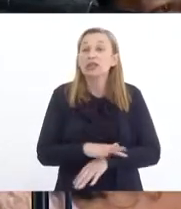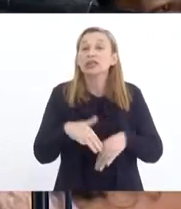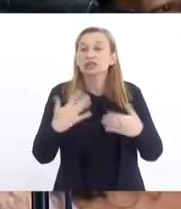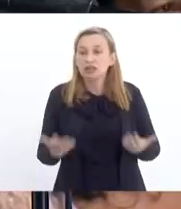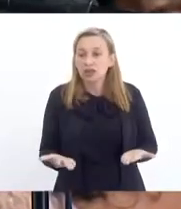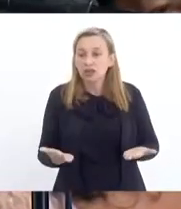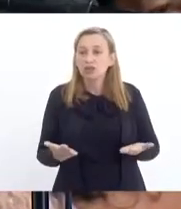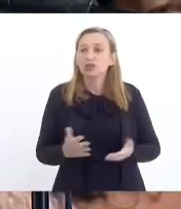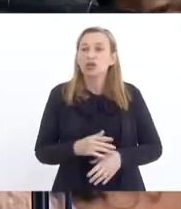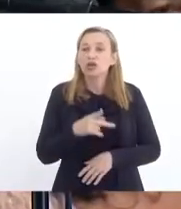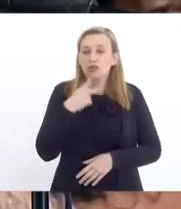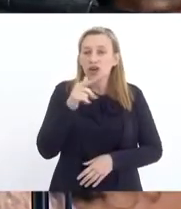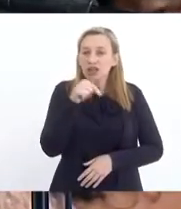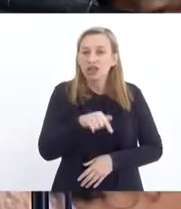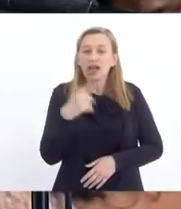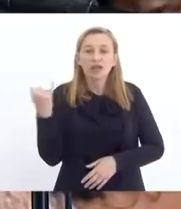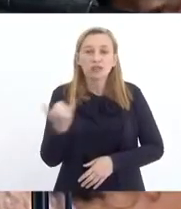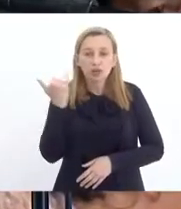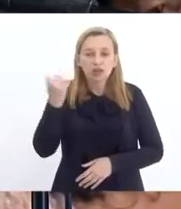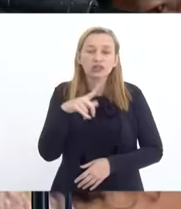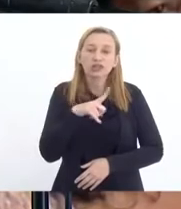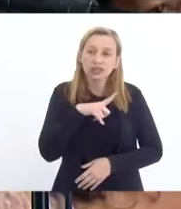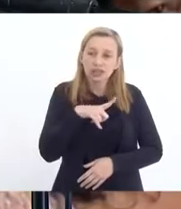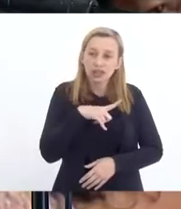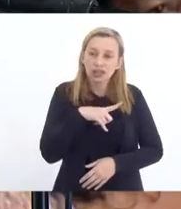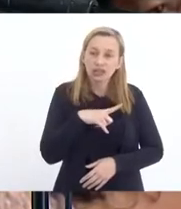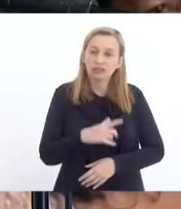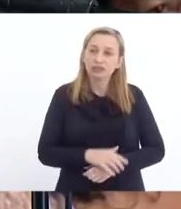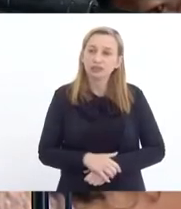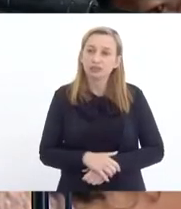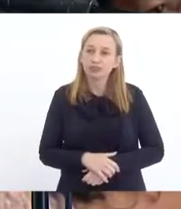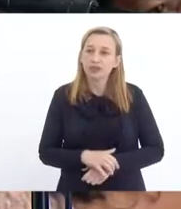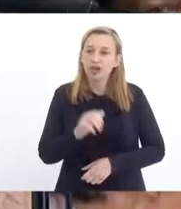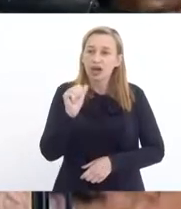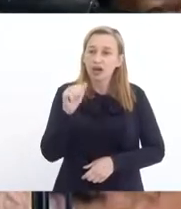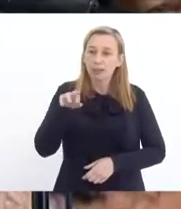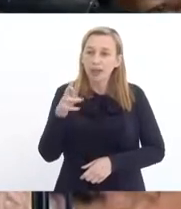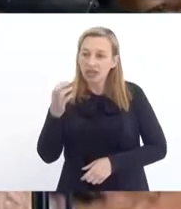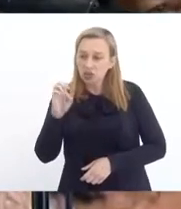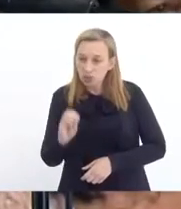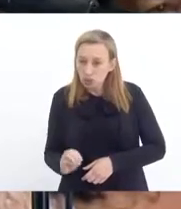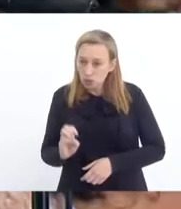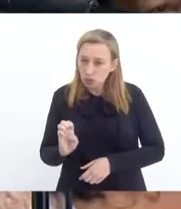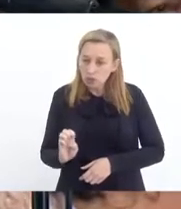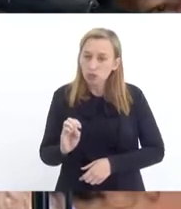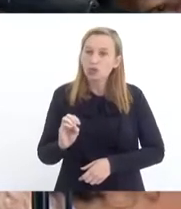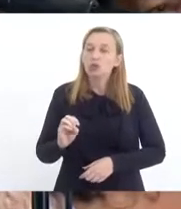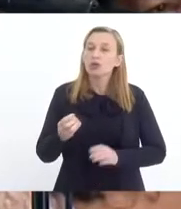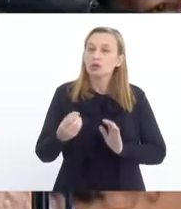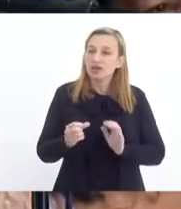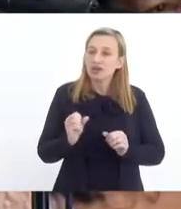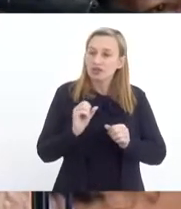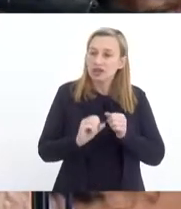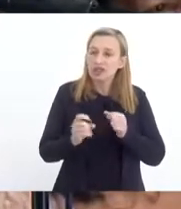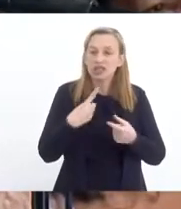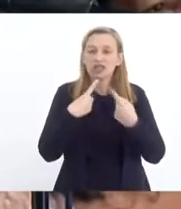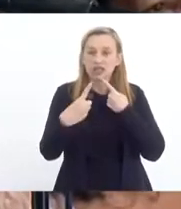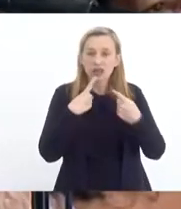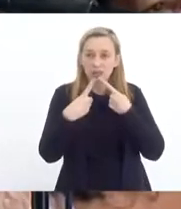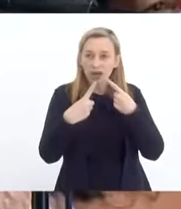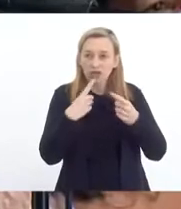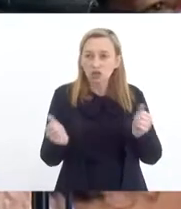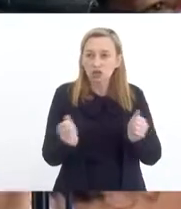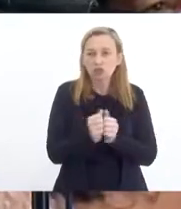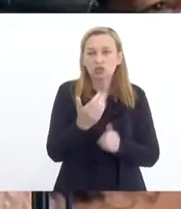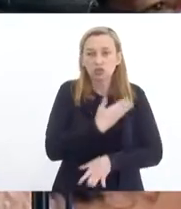Então, eu destaco a importância que tem a Unpetro para fazer esse embate e esse debate com o